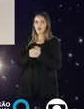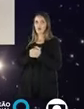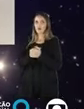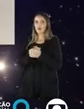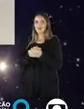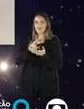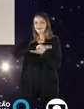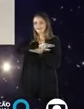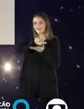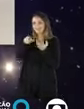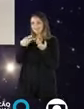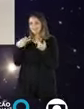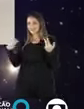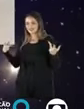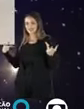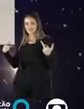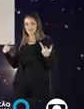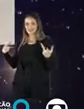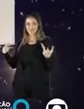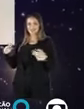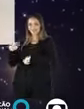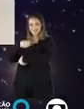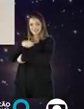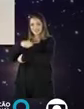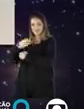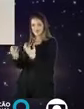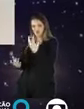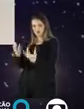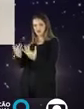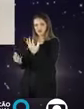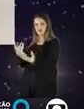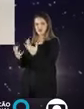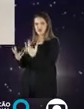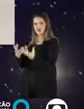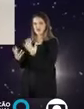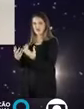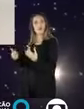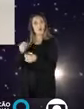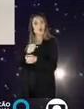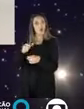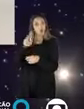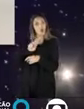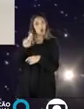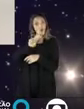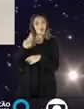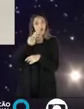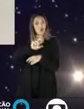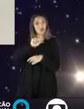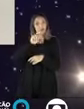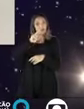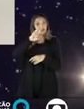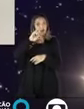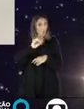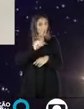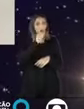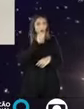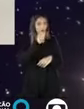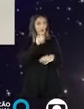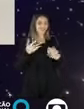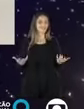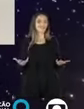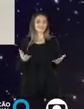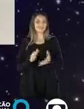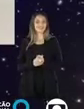hortaliças que você cozinha. Então, para minha cachorrinha. Eu amei, amei. E falo isso para todos os meus pacientes agora.